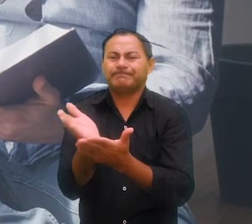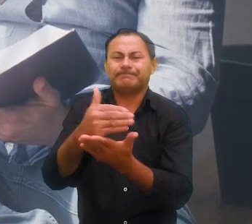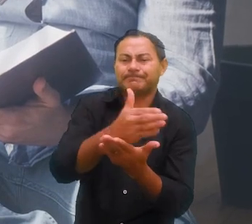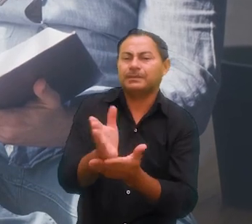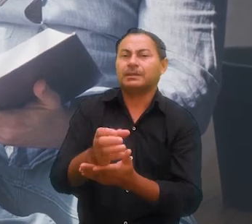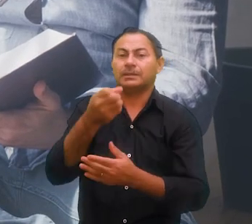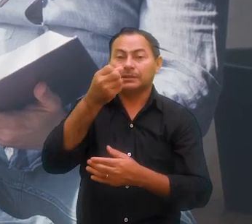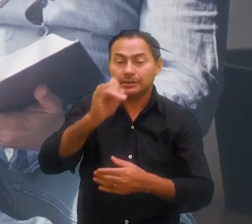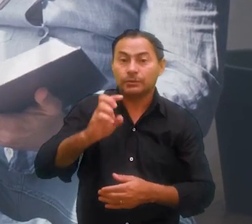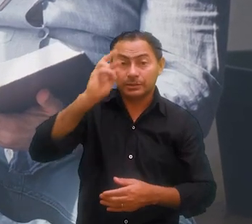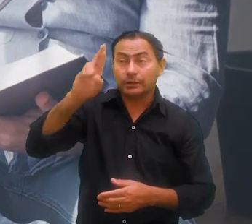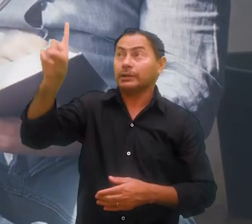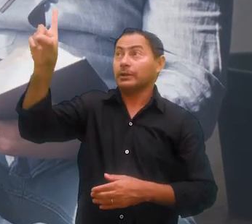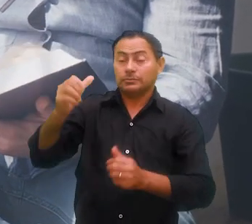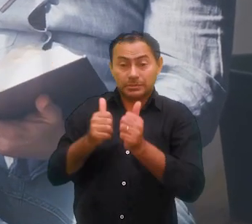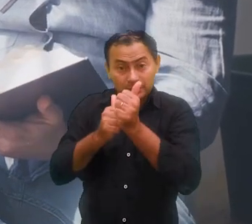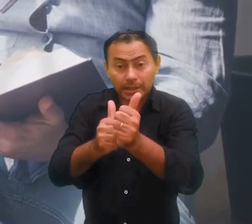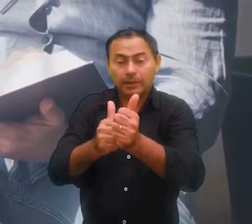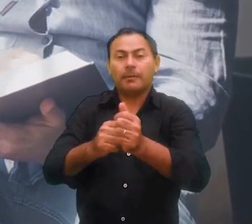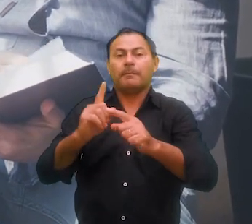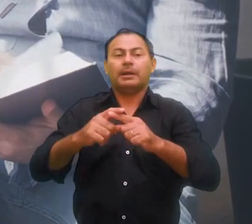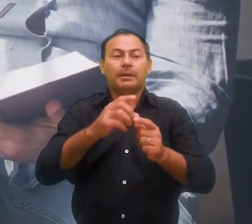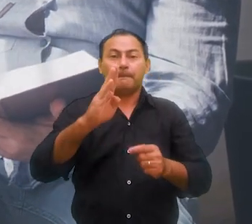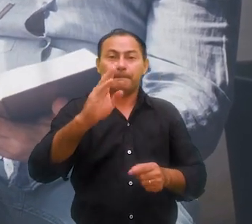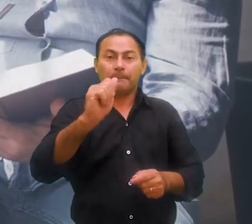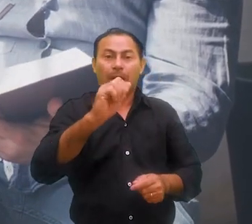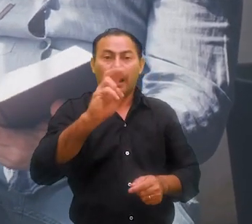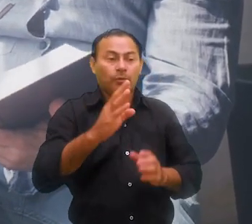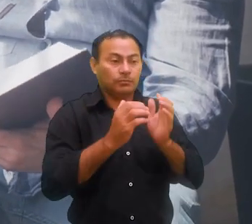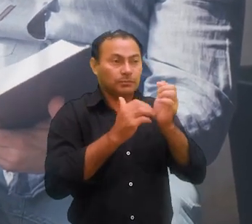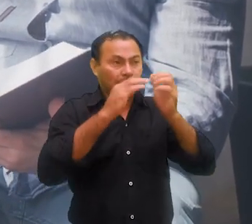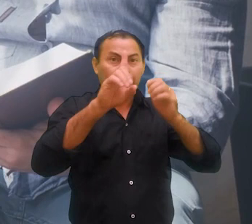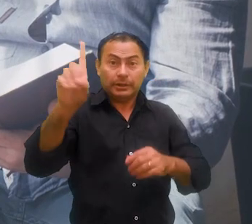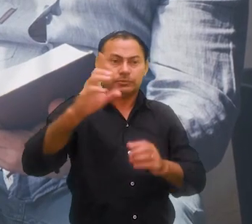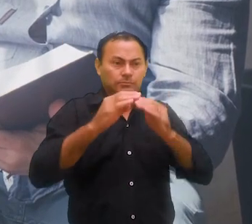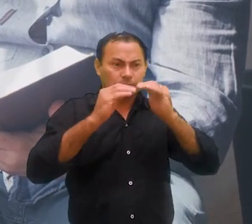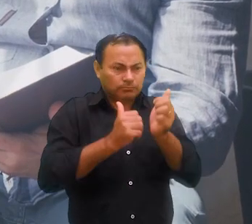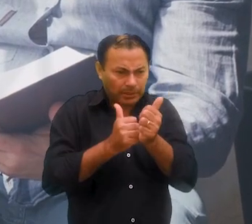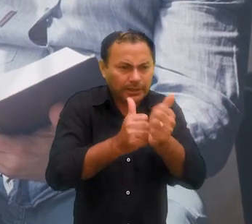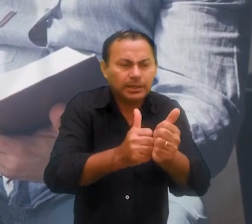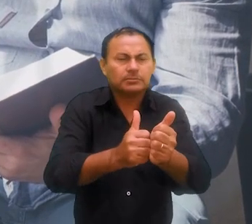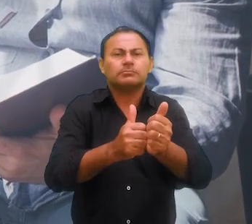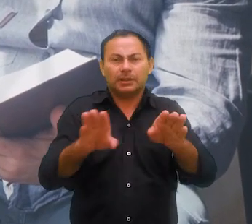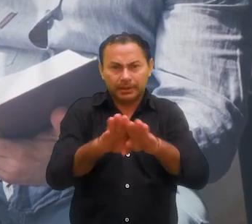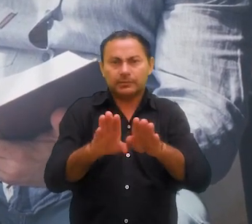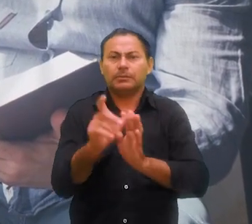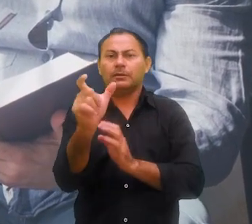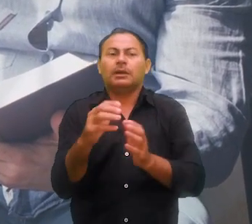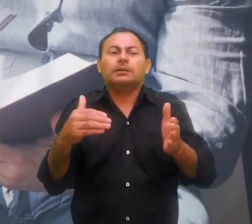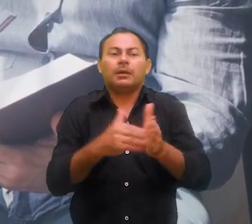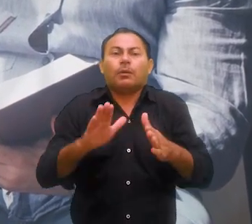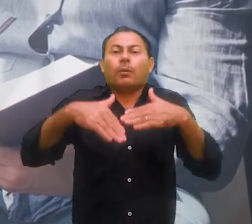o outro? Se o Senhor é Deus, sigam-no. Mas se Baal é Deus, sigam-no. Em